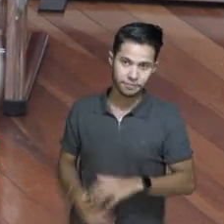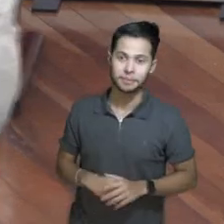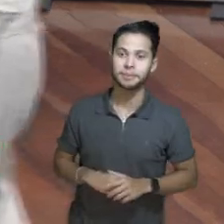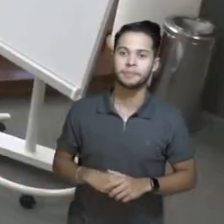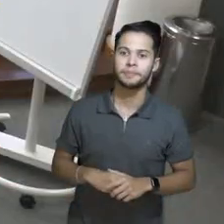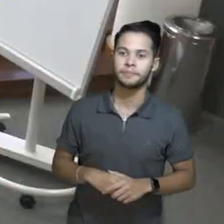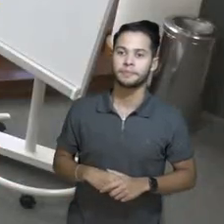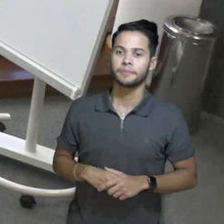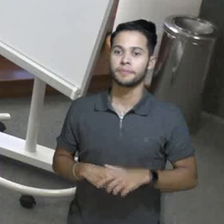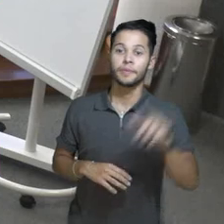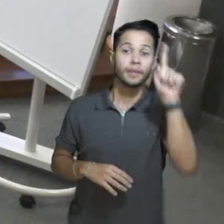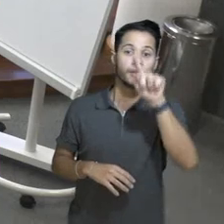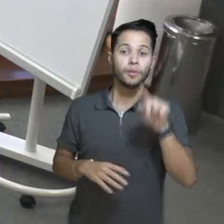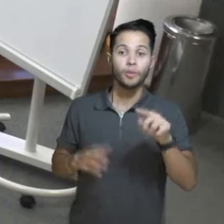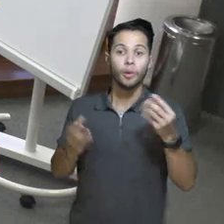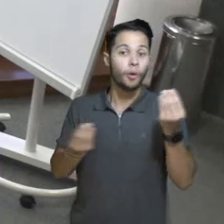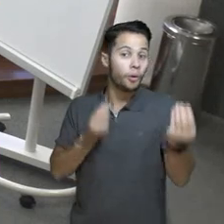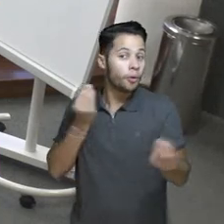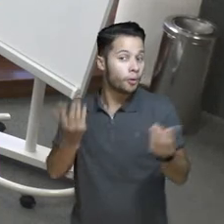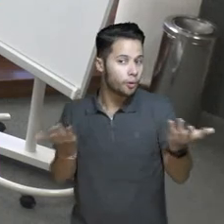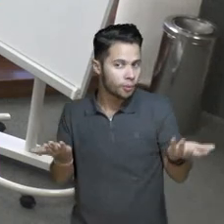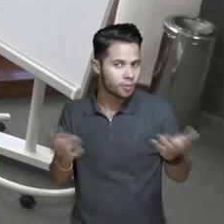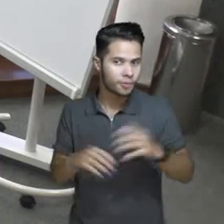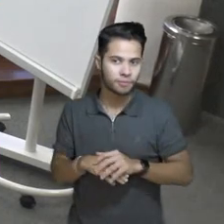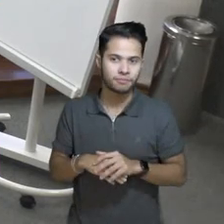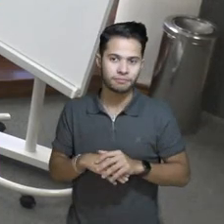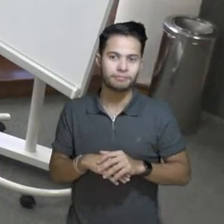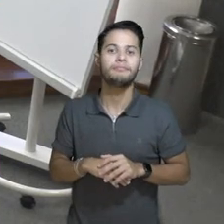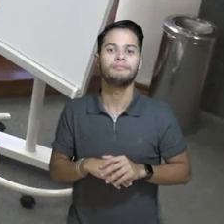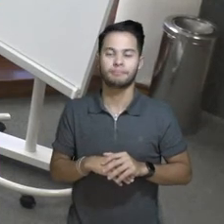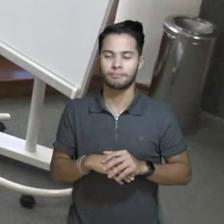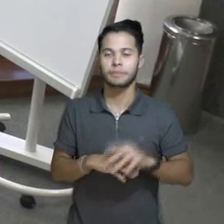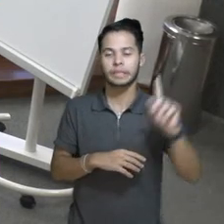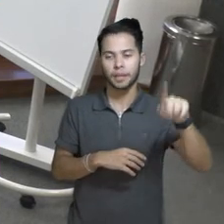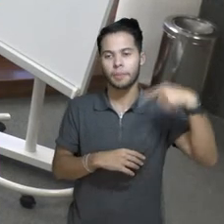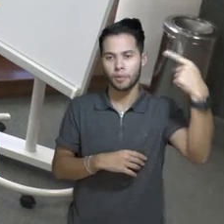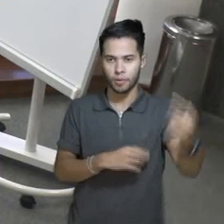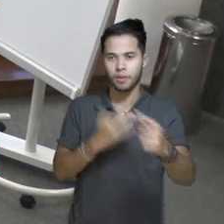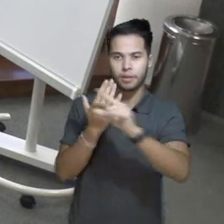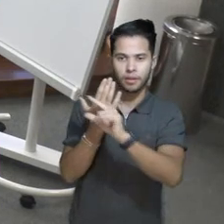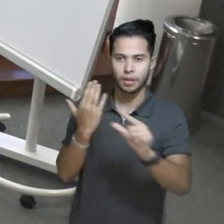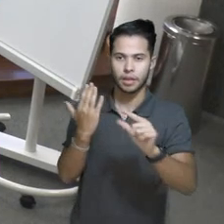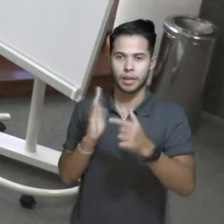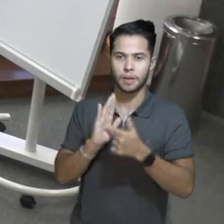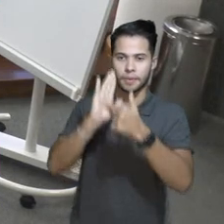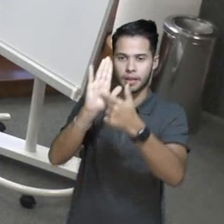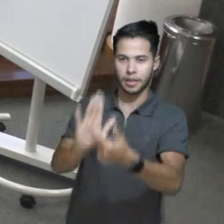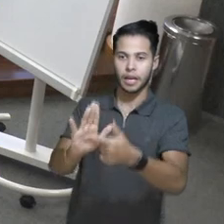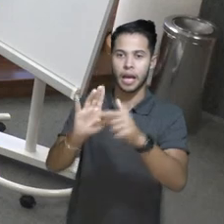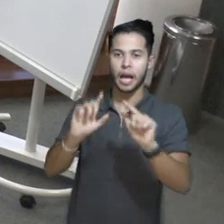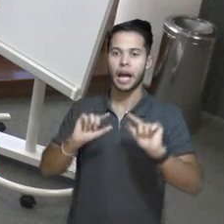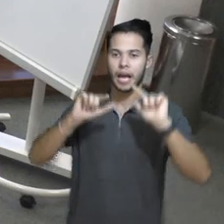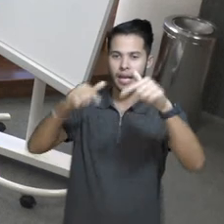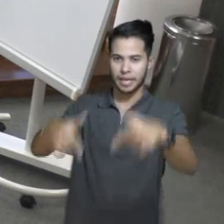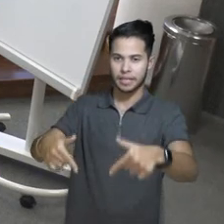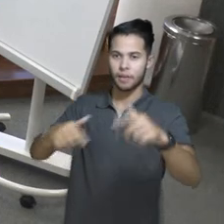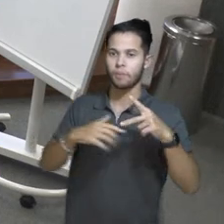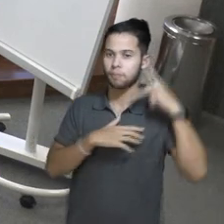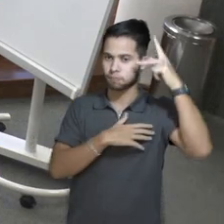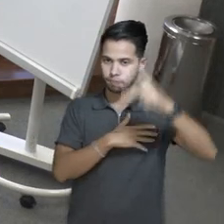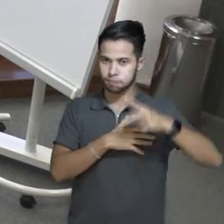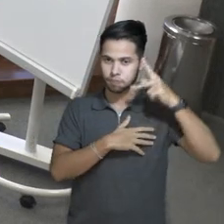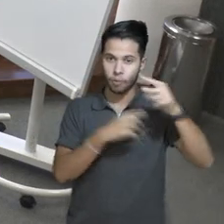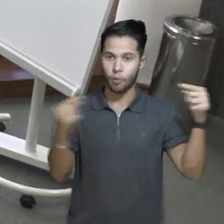pode passar aí ela vai voltar dizendo também que a ação política é o CNE da só teoria